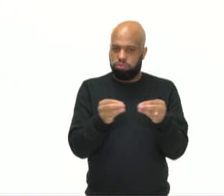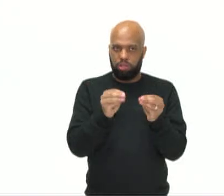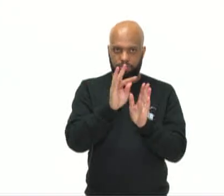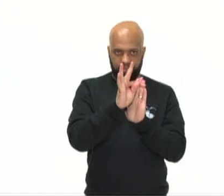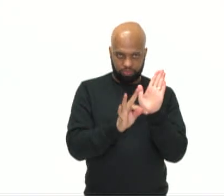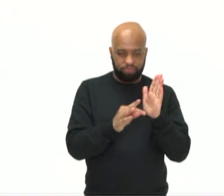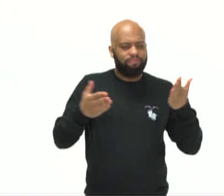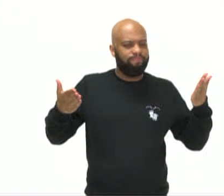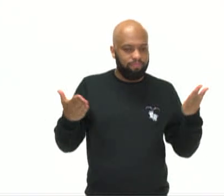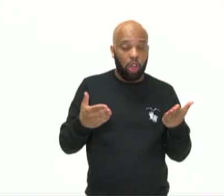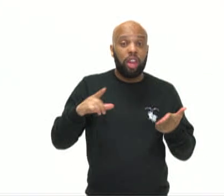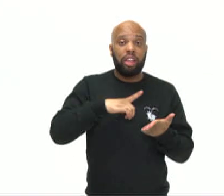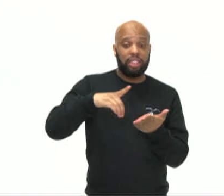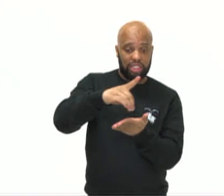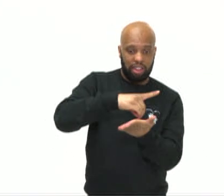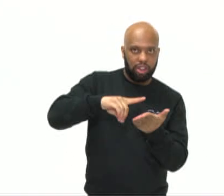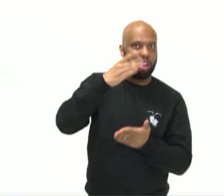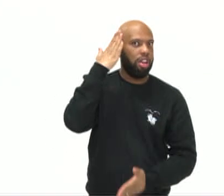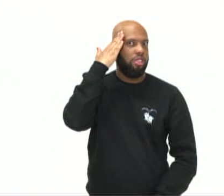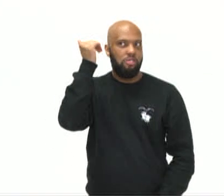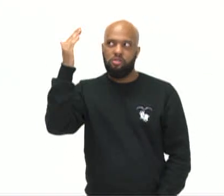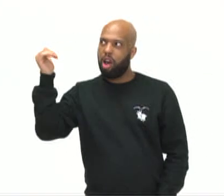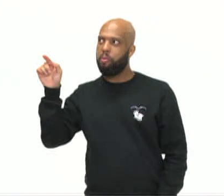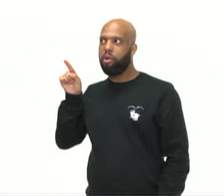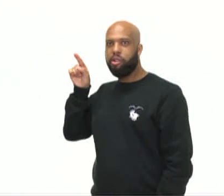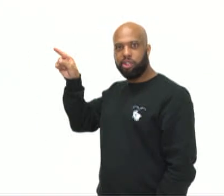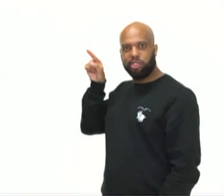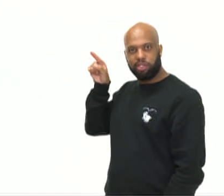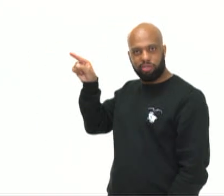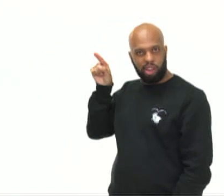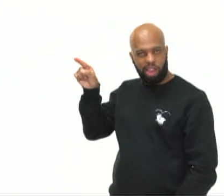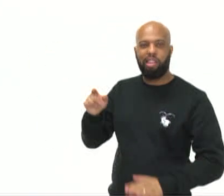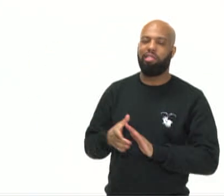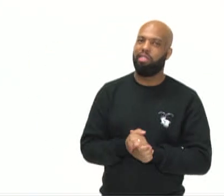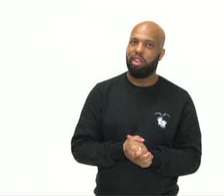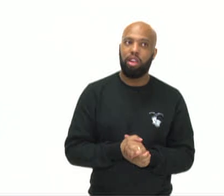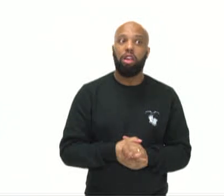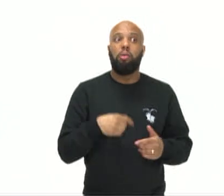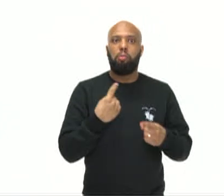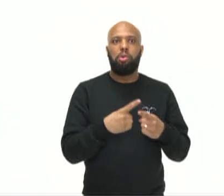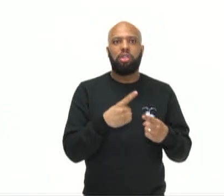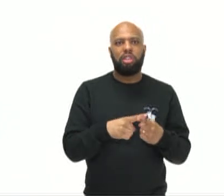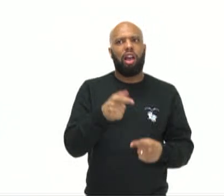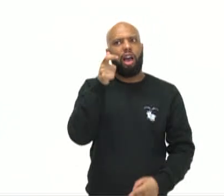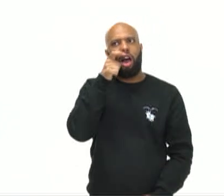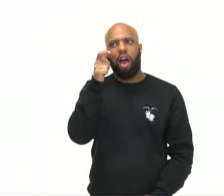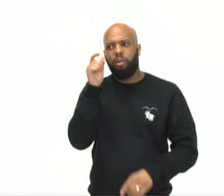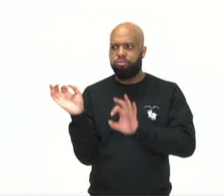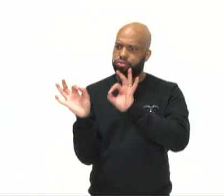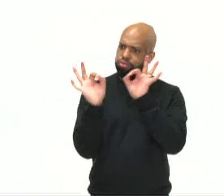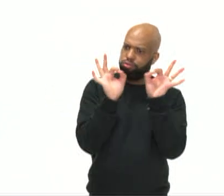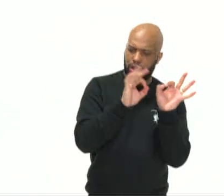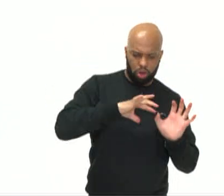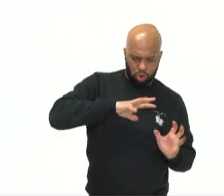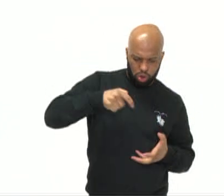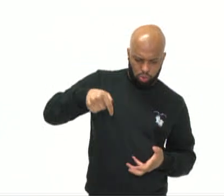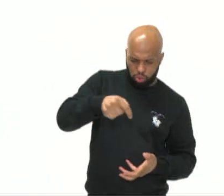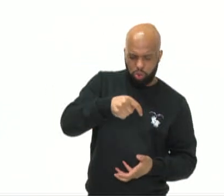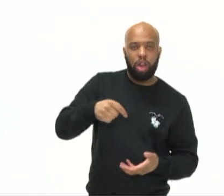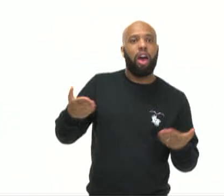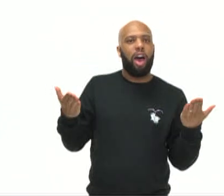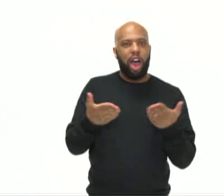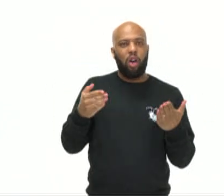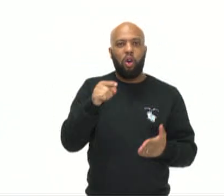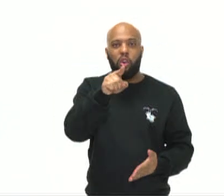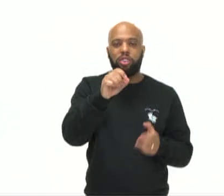em DVD, o grande sucesso da temporada. Um dos espetáculos mais vistos em todo o mundo, agora em sua